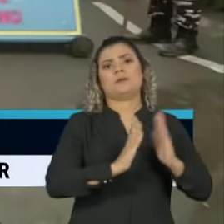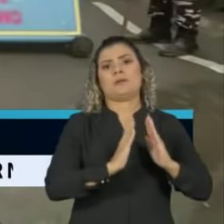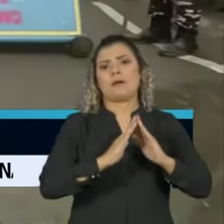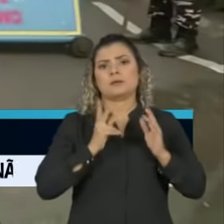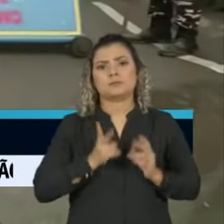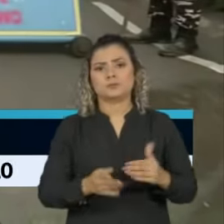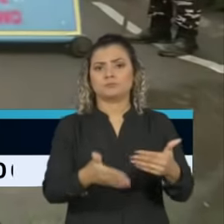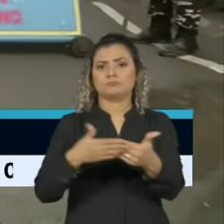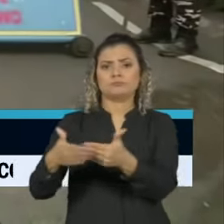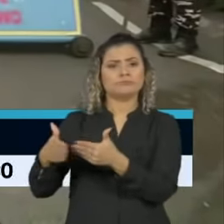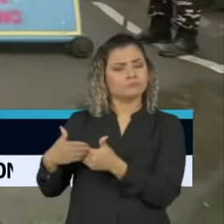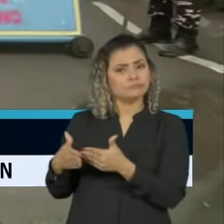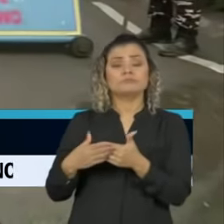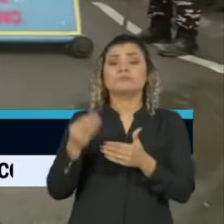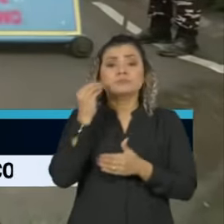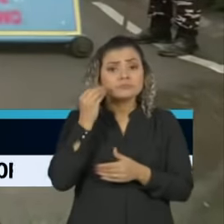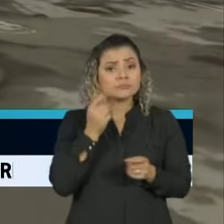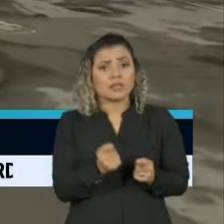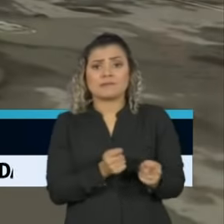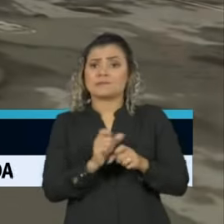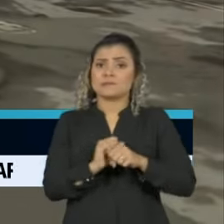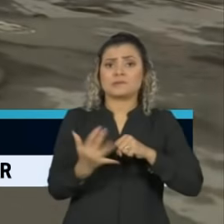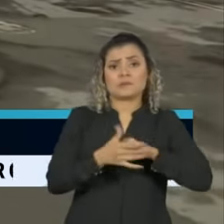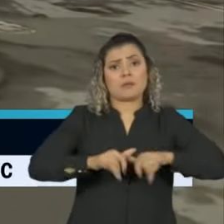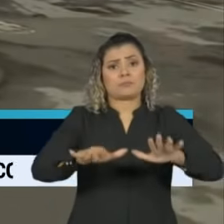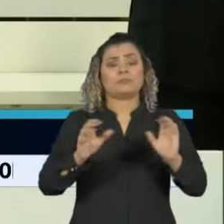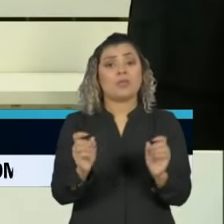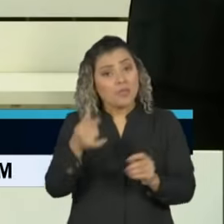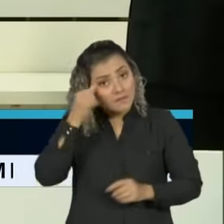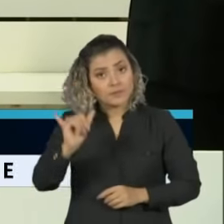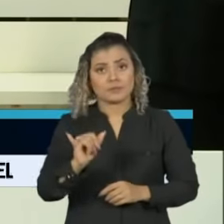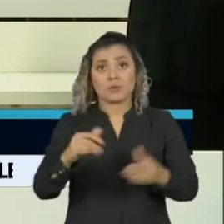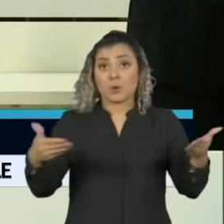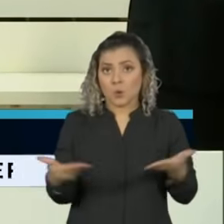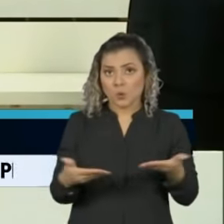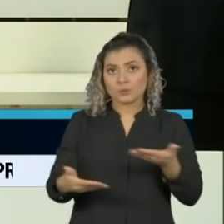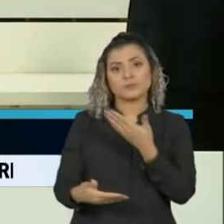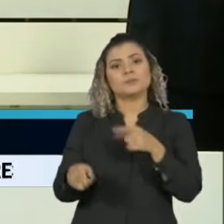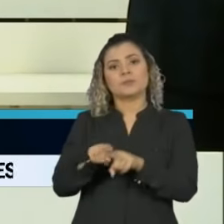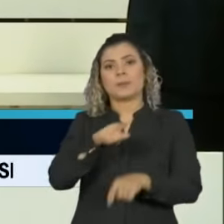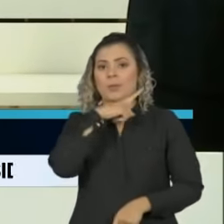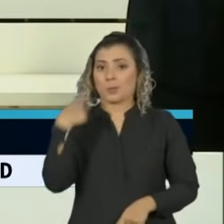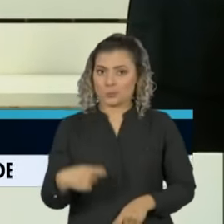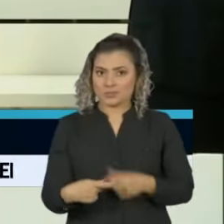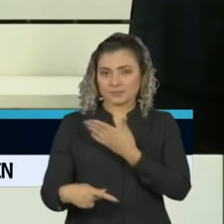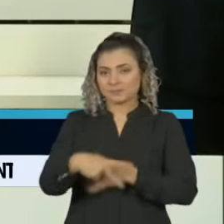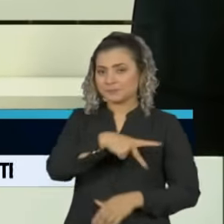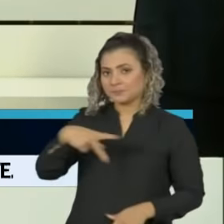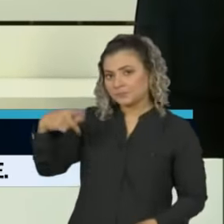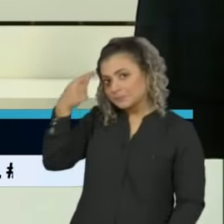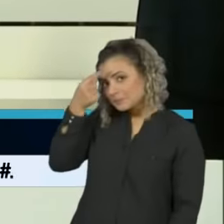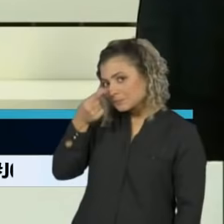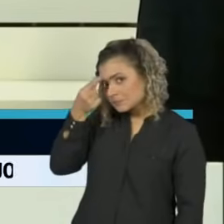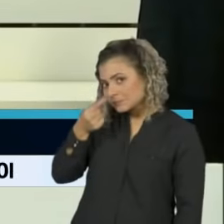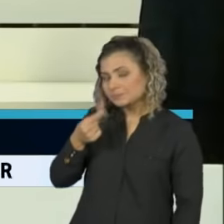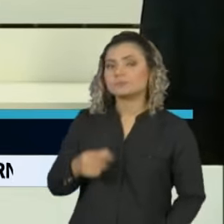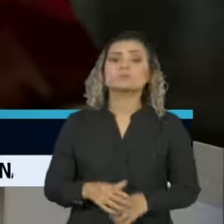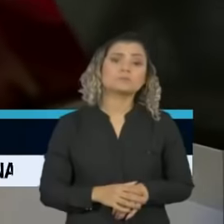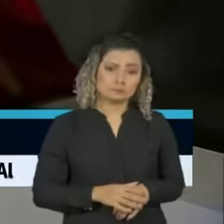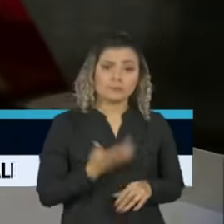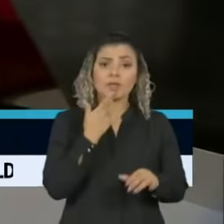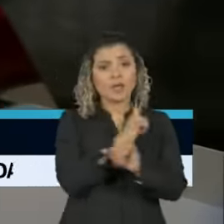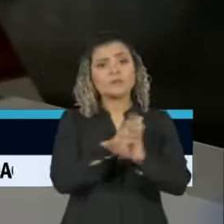territórios na tentativa de conter a transmissão do coronavírus. Hoje foi a vez da Rússia. O presidente Vladimir Putin